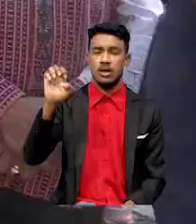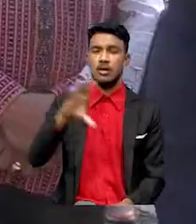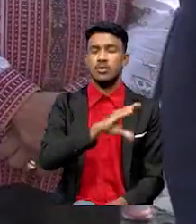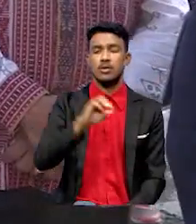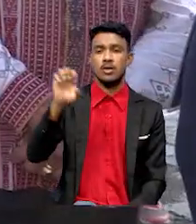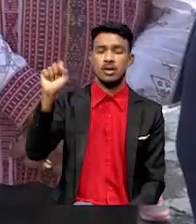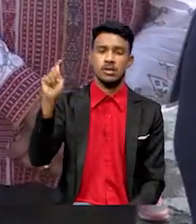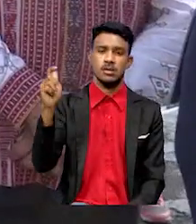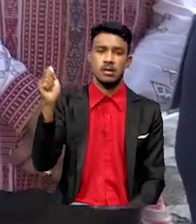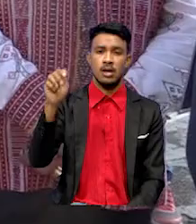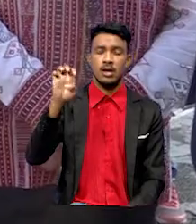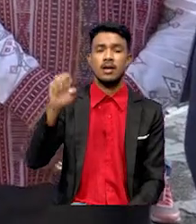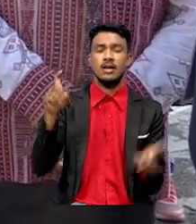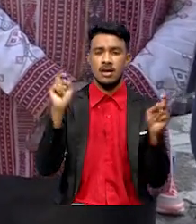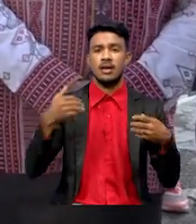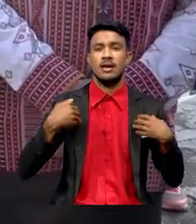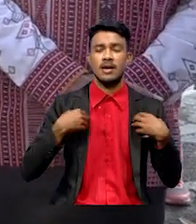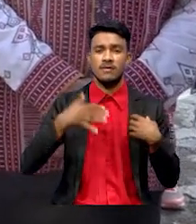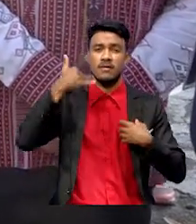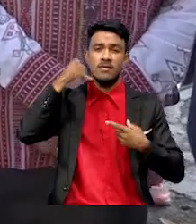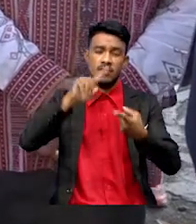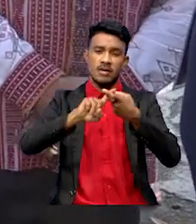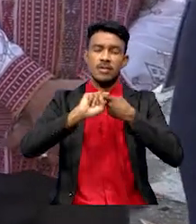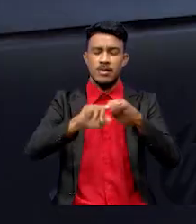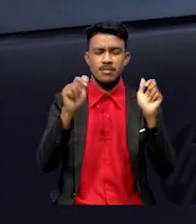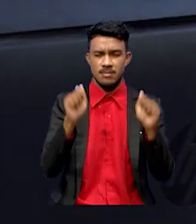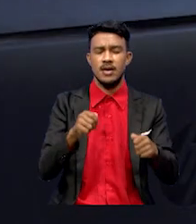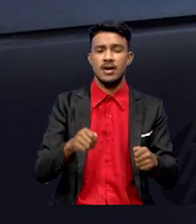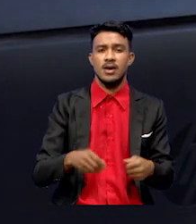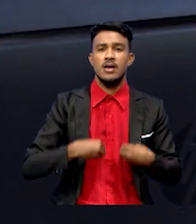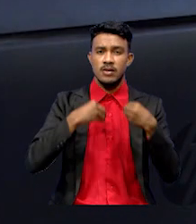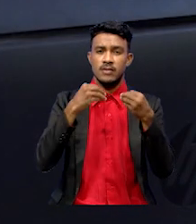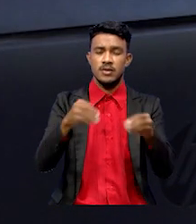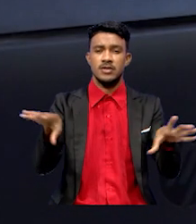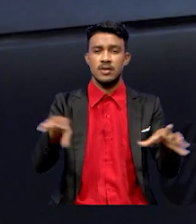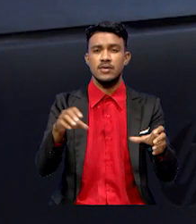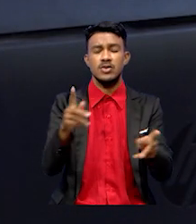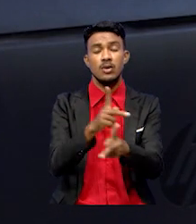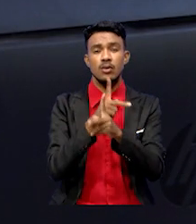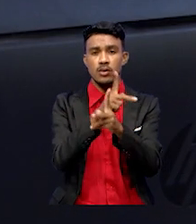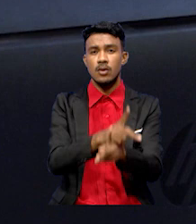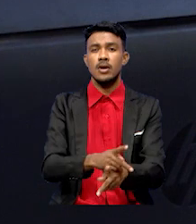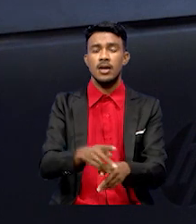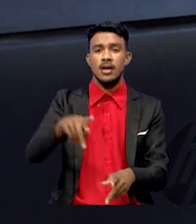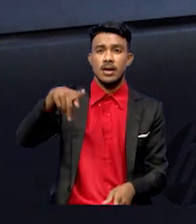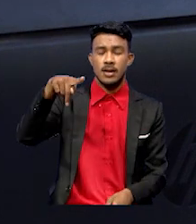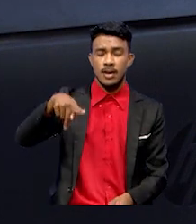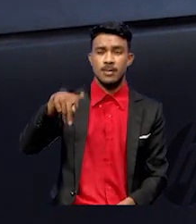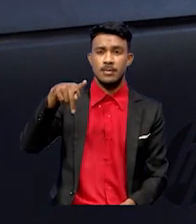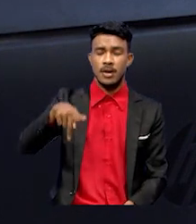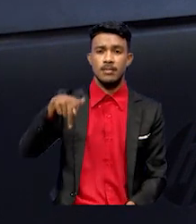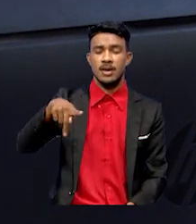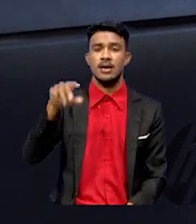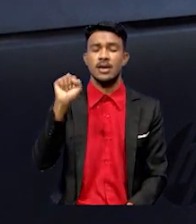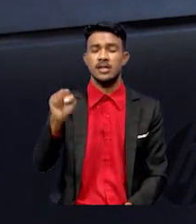linha coordenação. Tem ser bem linha correção para a tu bele exerce ser na função controla TPS ser na bem mas ser monta